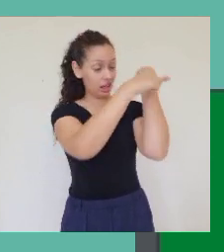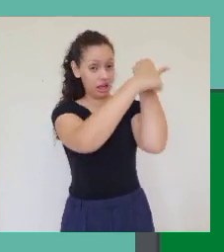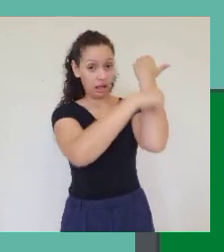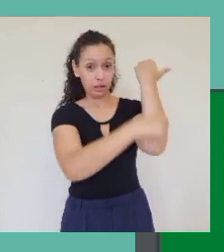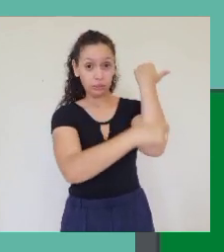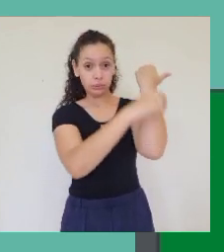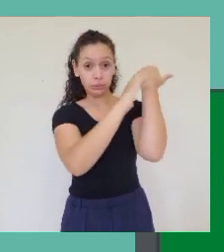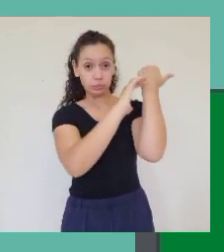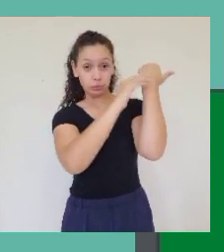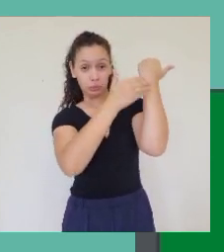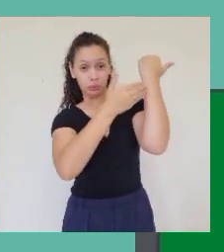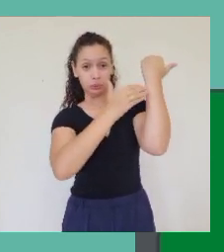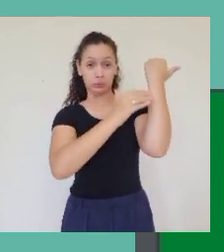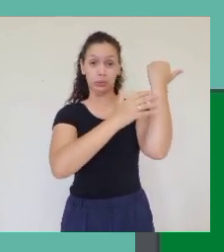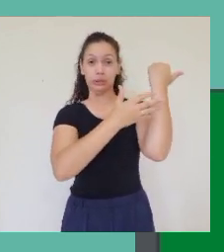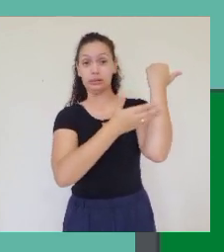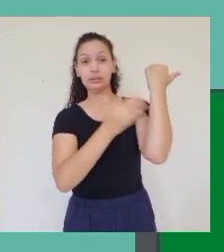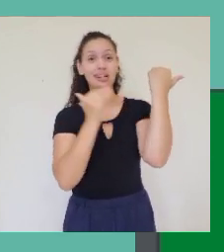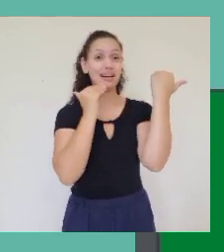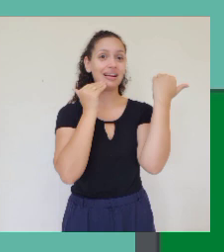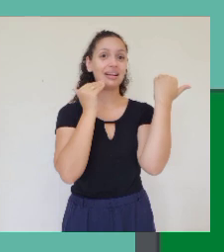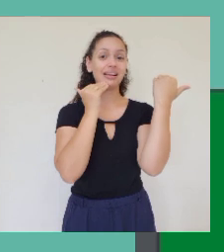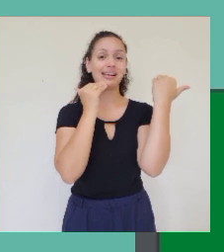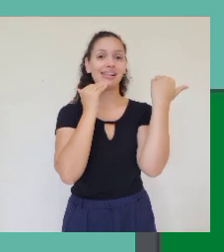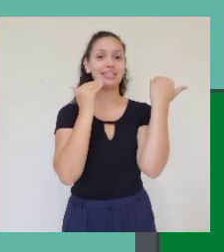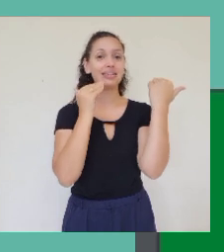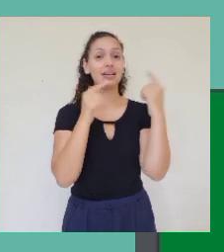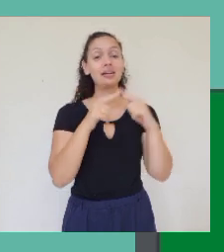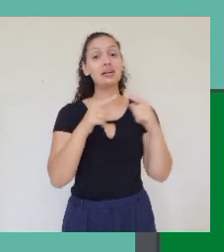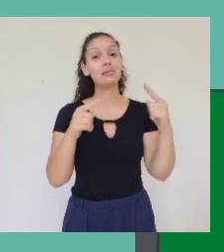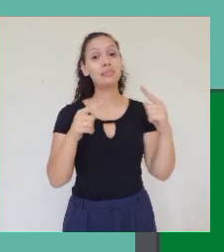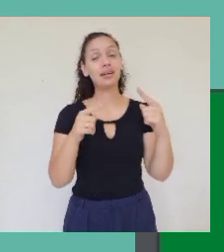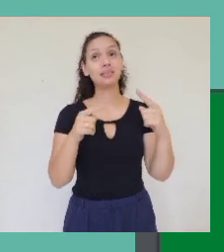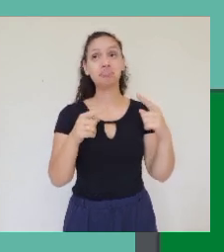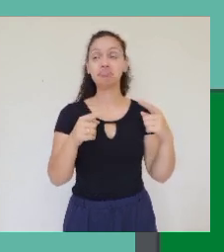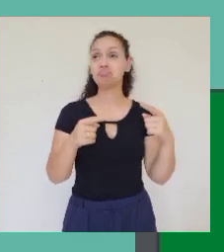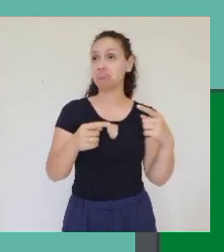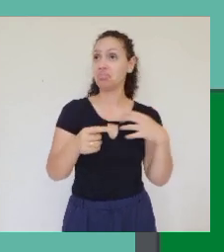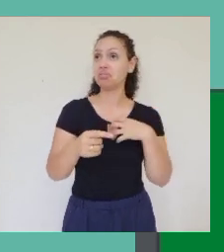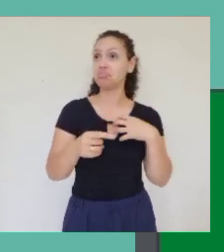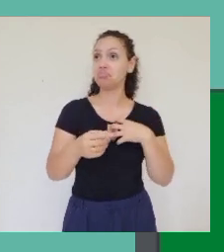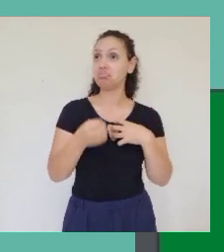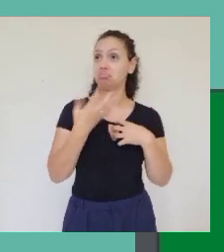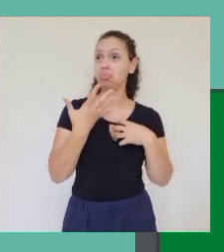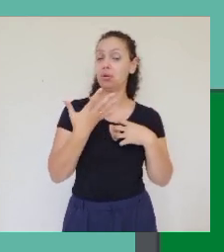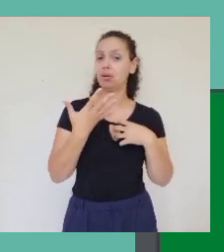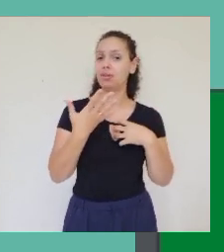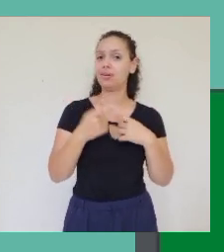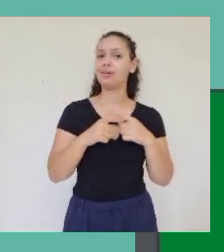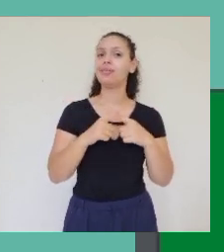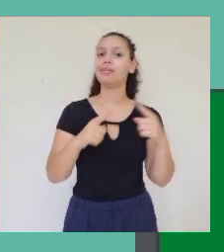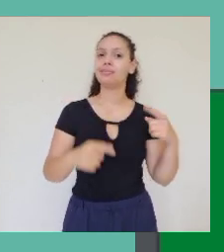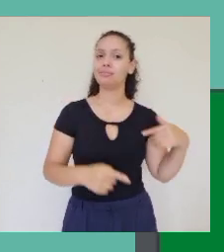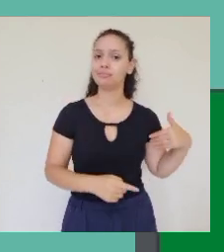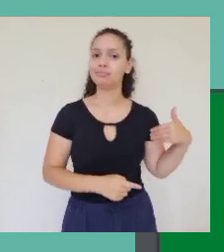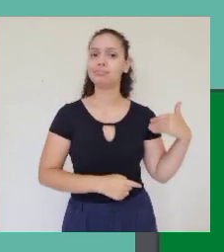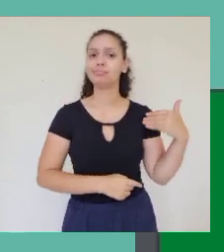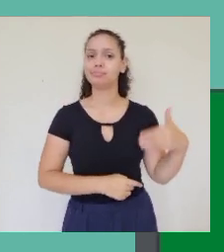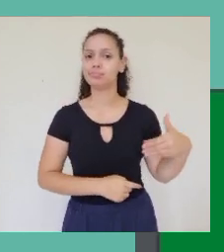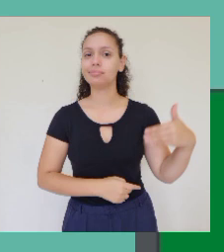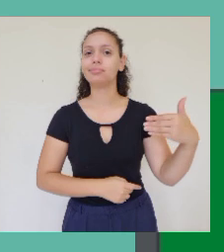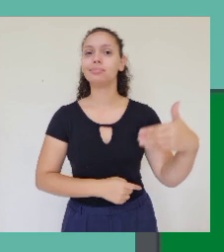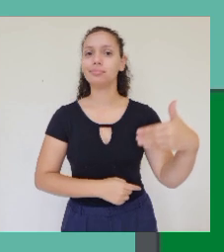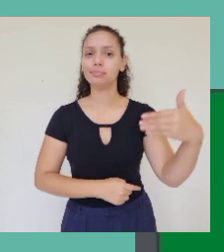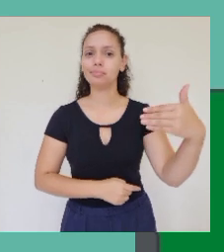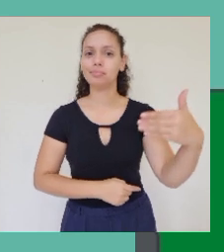que é uma posição de conforto que a gente encontra, né? Porém, é uma posição que a médio, curto prazo, esse